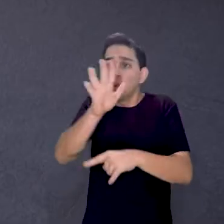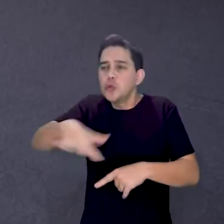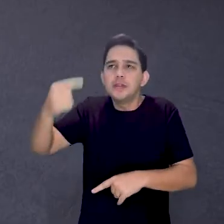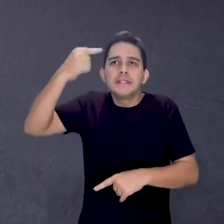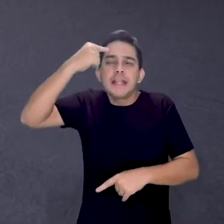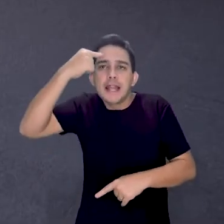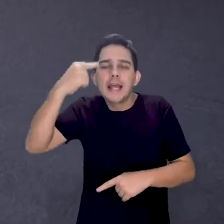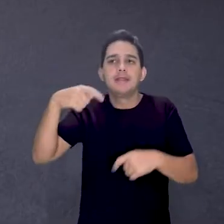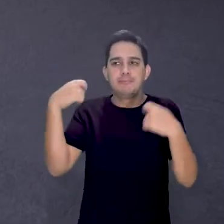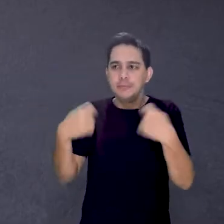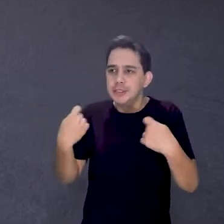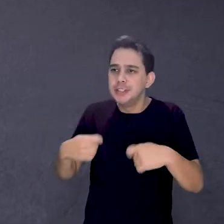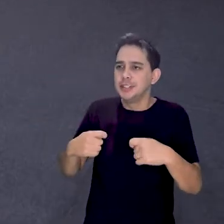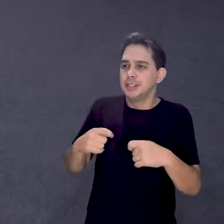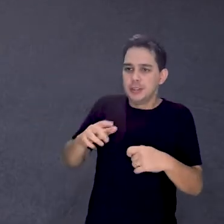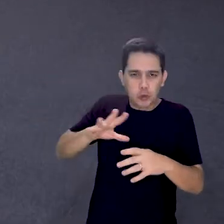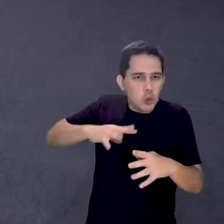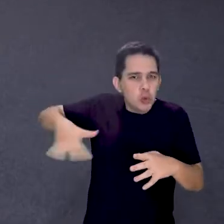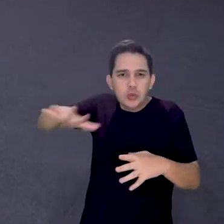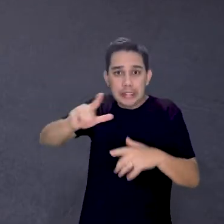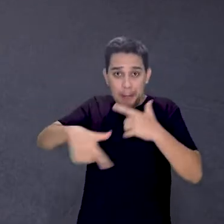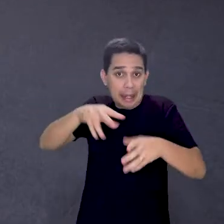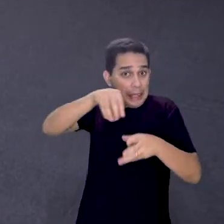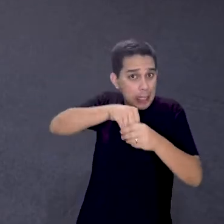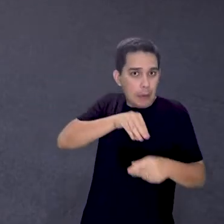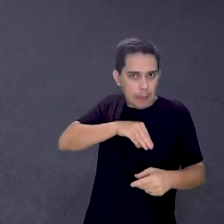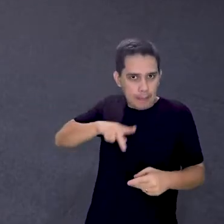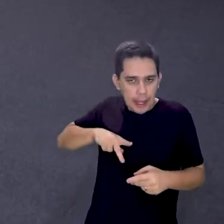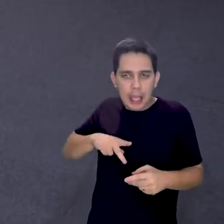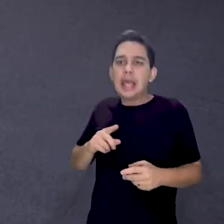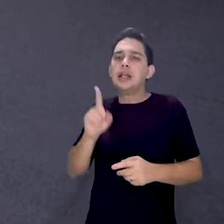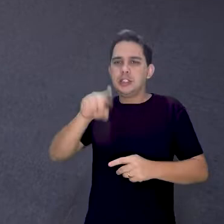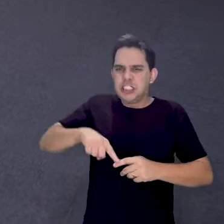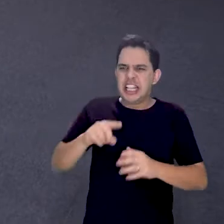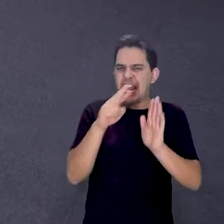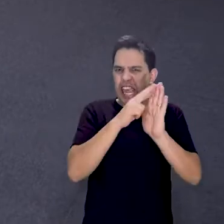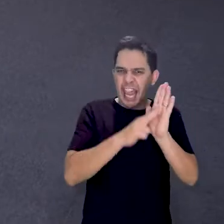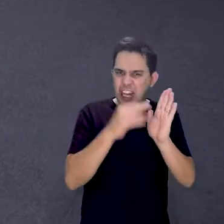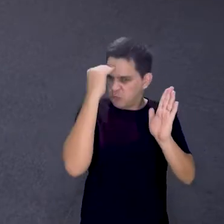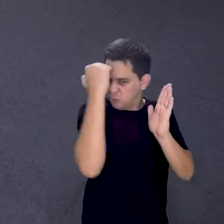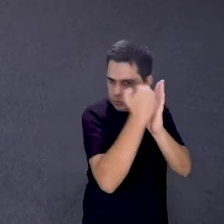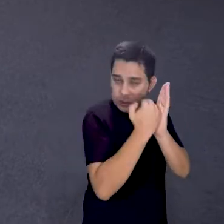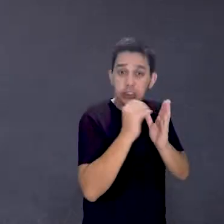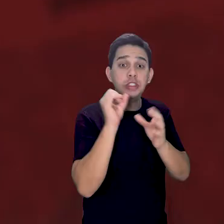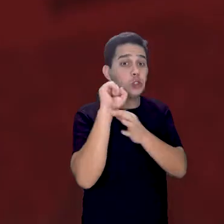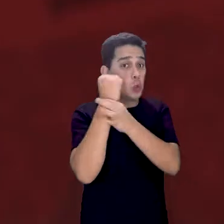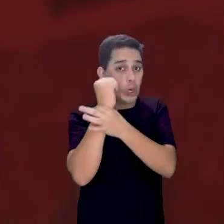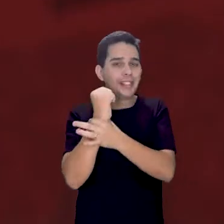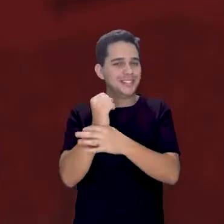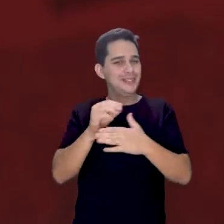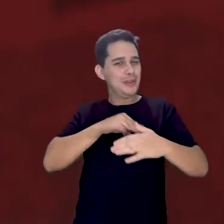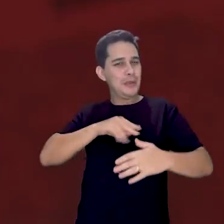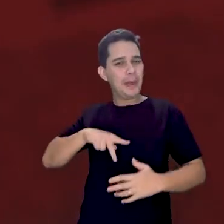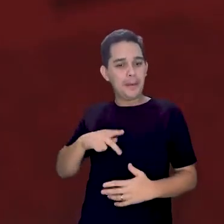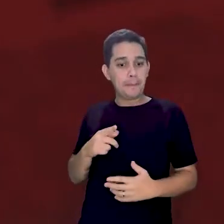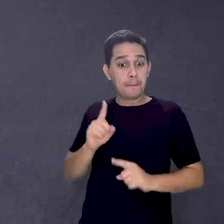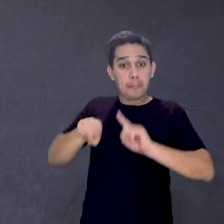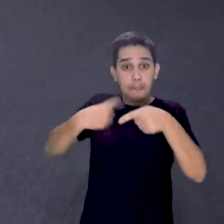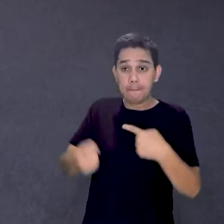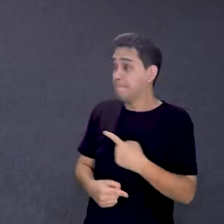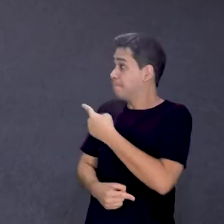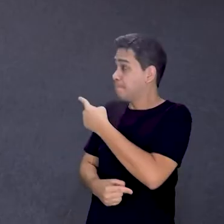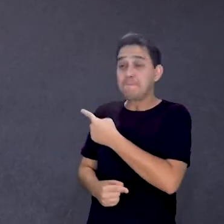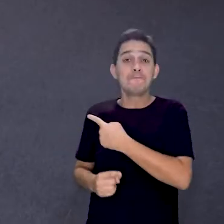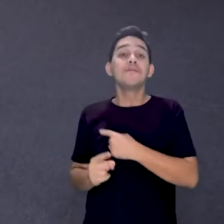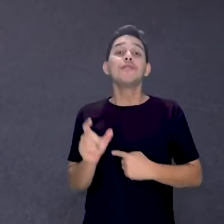membros, servidores e colaboradores do Ministério Público para que observem as regras de segurança da instituição. Já no quadro Juridiquês, você